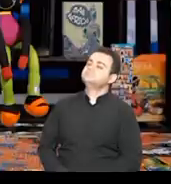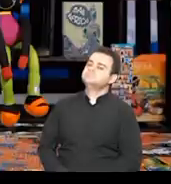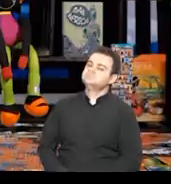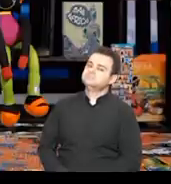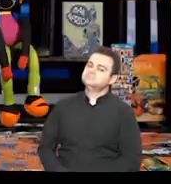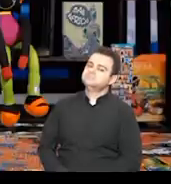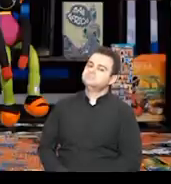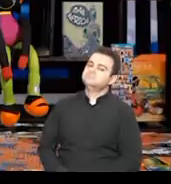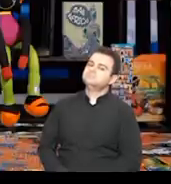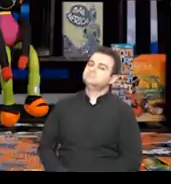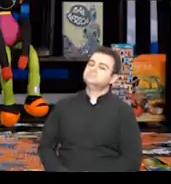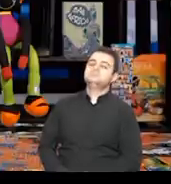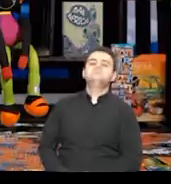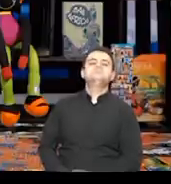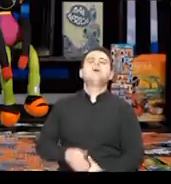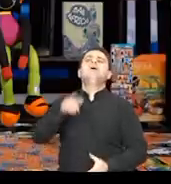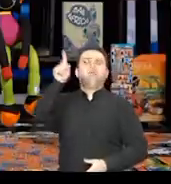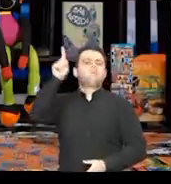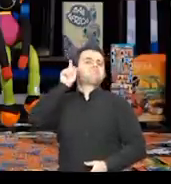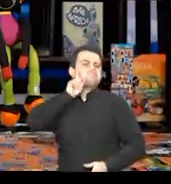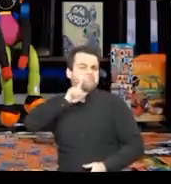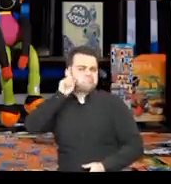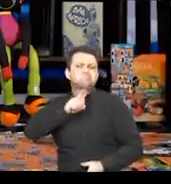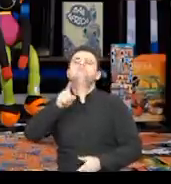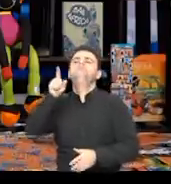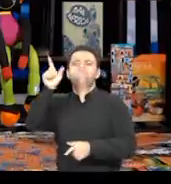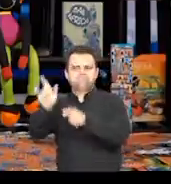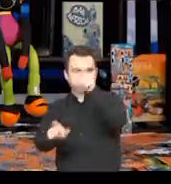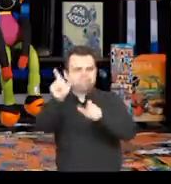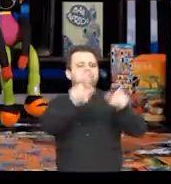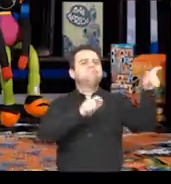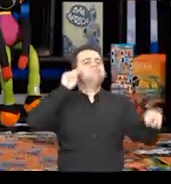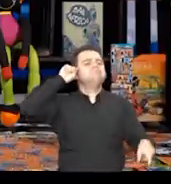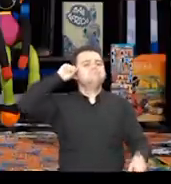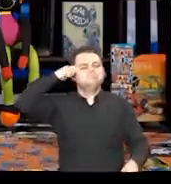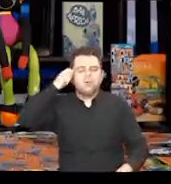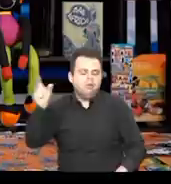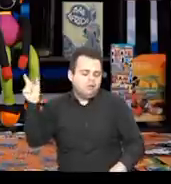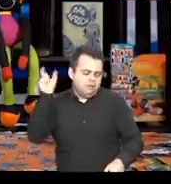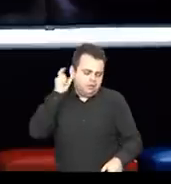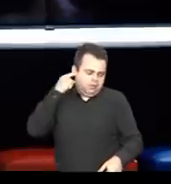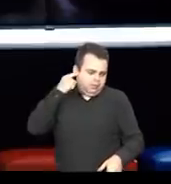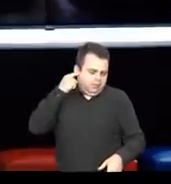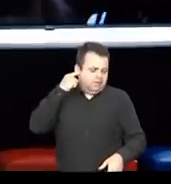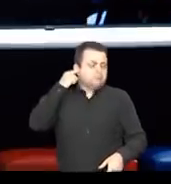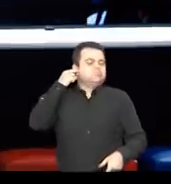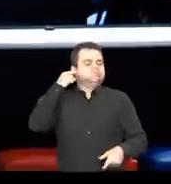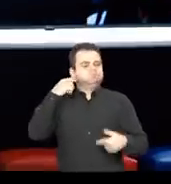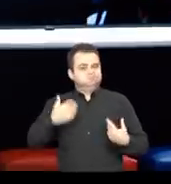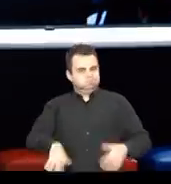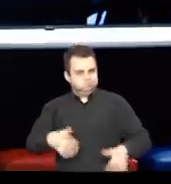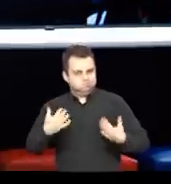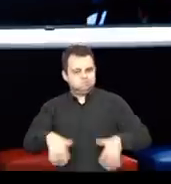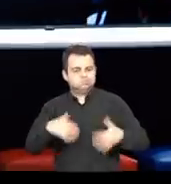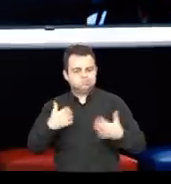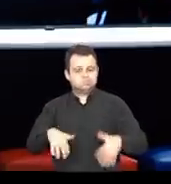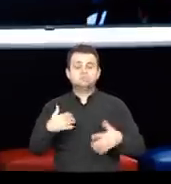Vaughan, Billie Holiday, Nina Simone. É mais do que magia. Eu faço